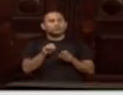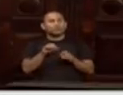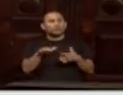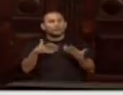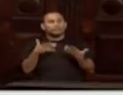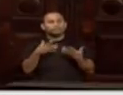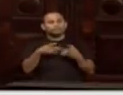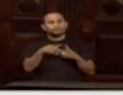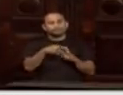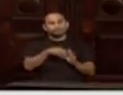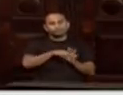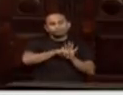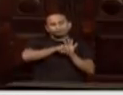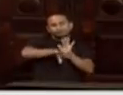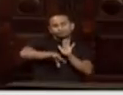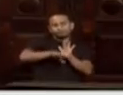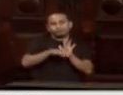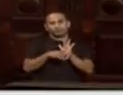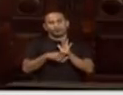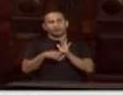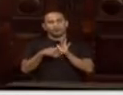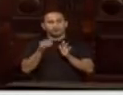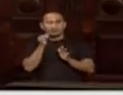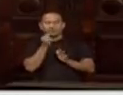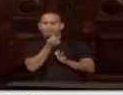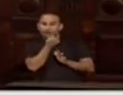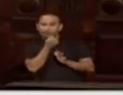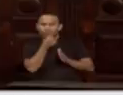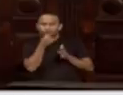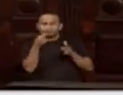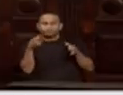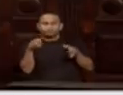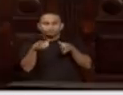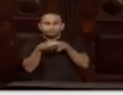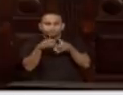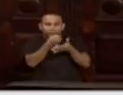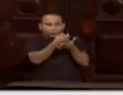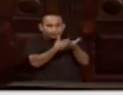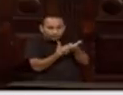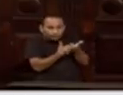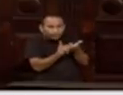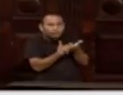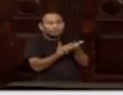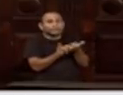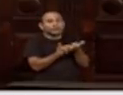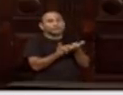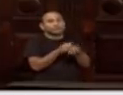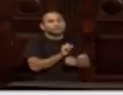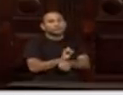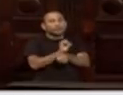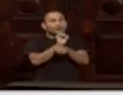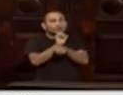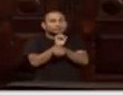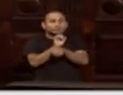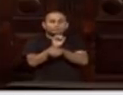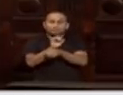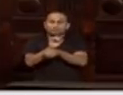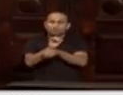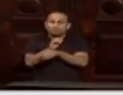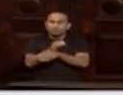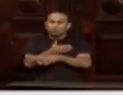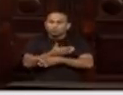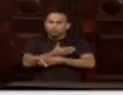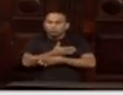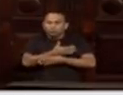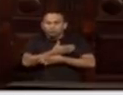indicação para ser membro do tribunal de contas do estado o governo errou na